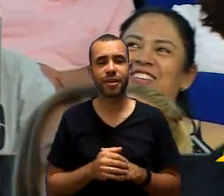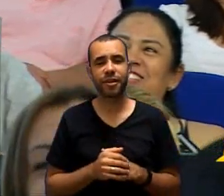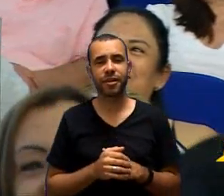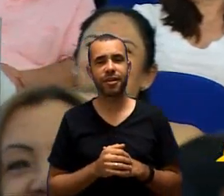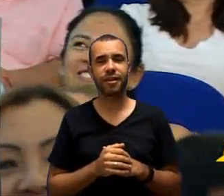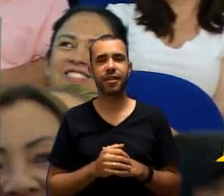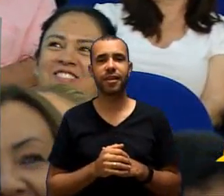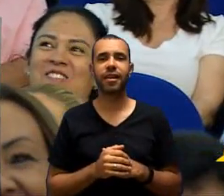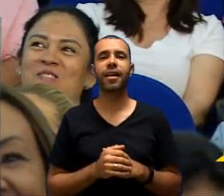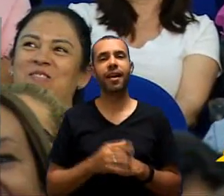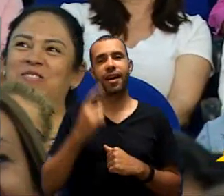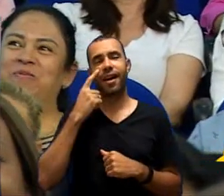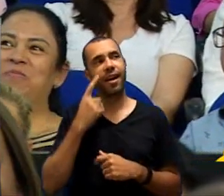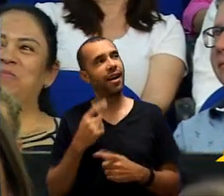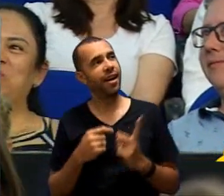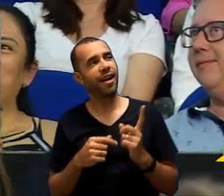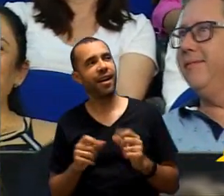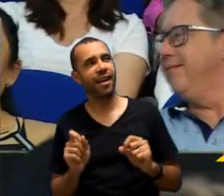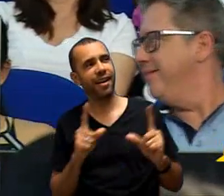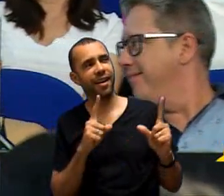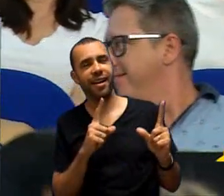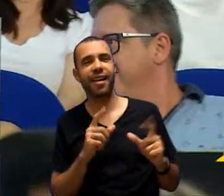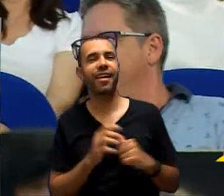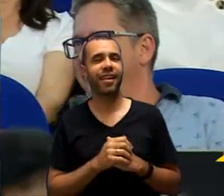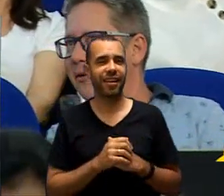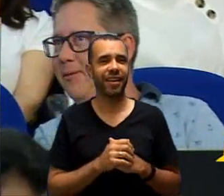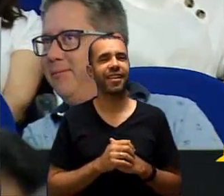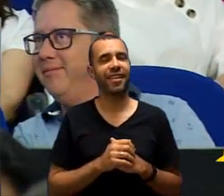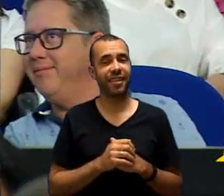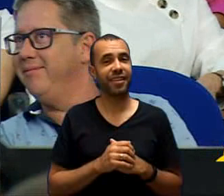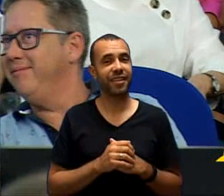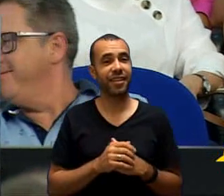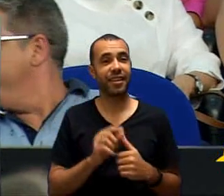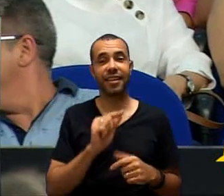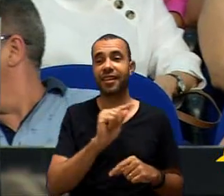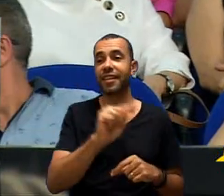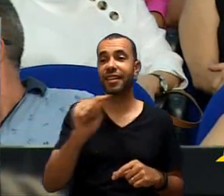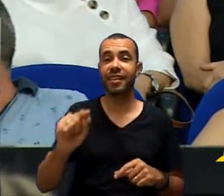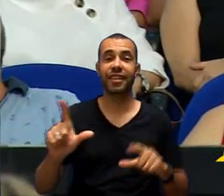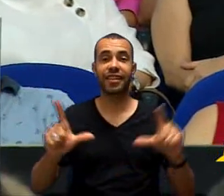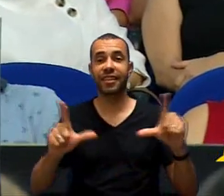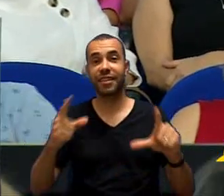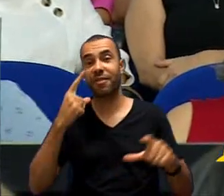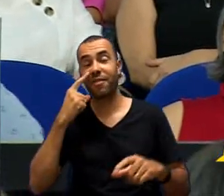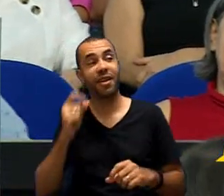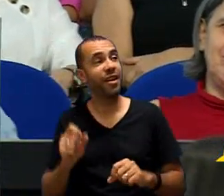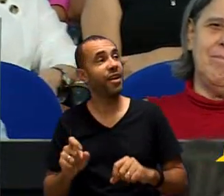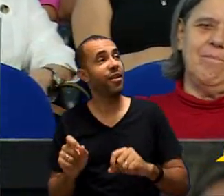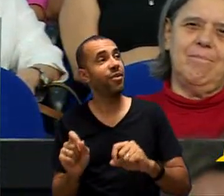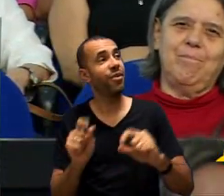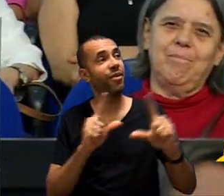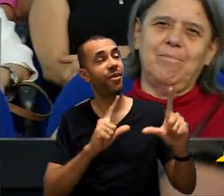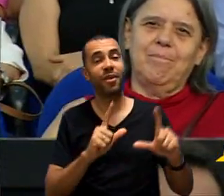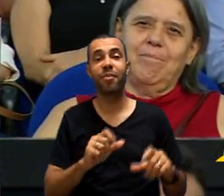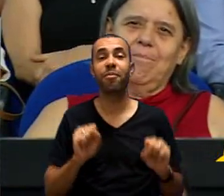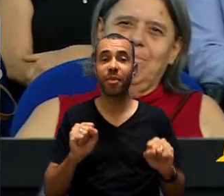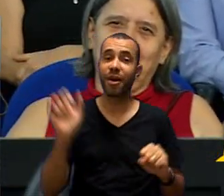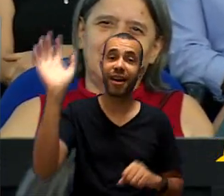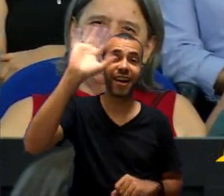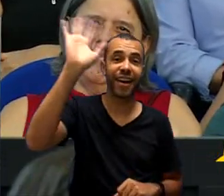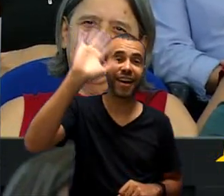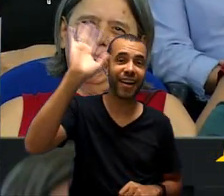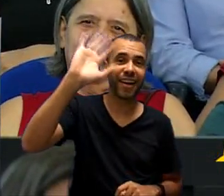ali, ah, é bacana, é. O pessoal da TV faz isso de vez em quando, né? Eles vão mostrando o pessoal que tá ali. Pode dar tchau,